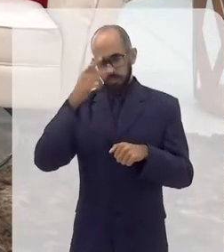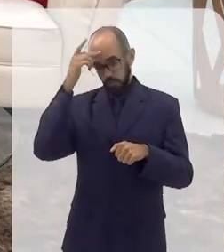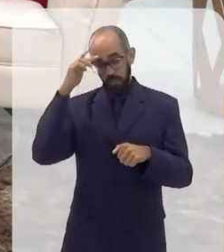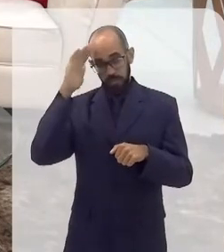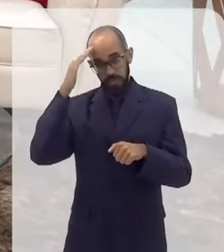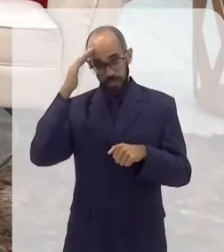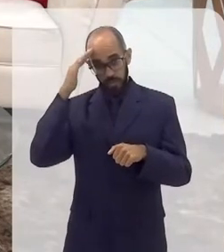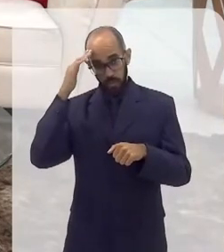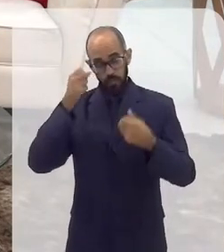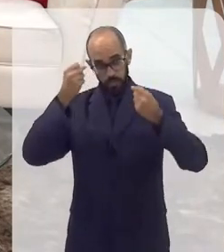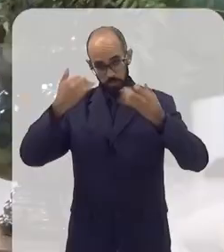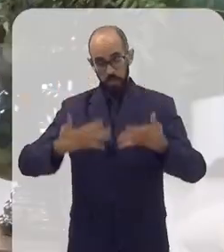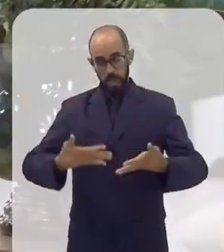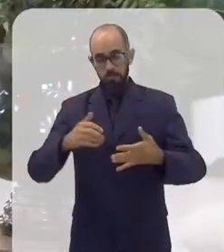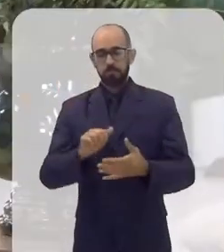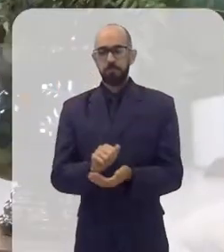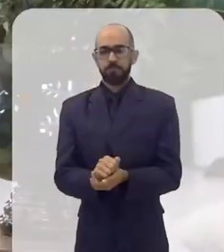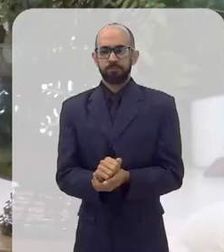as pessoas entendam.